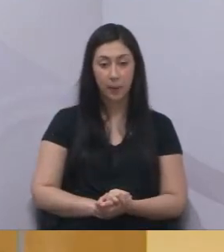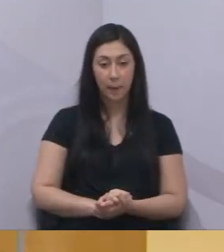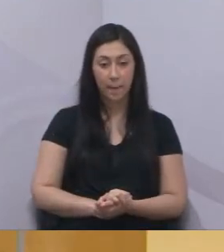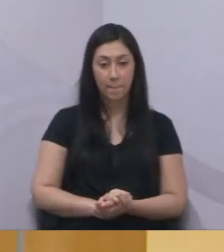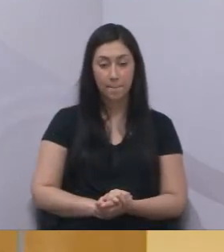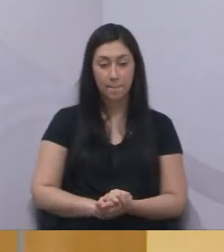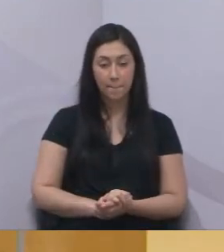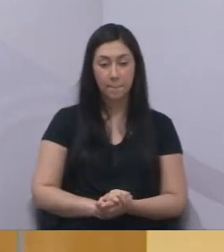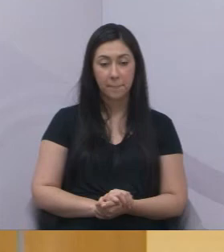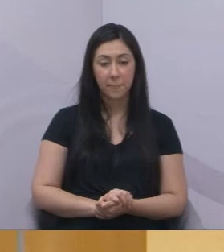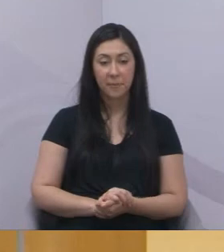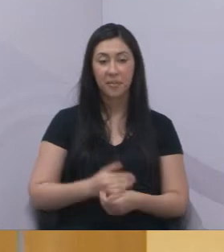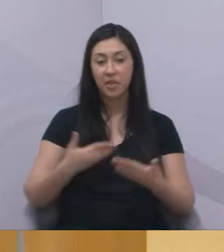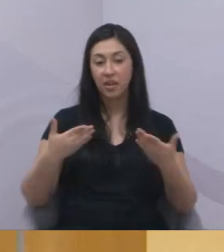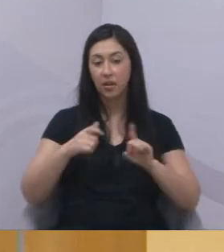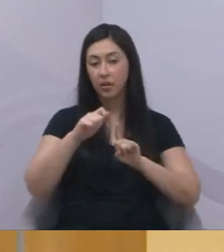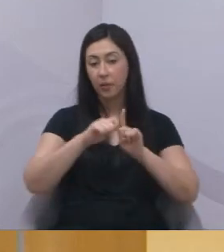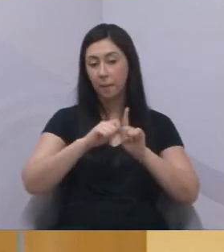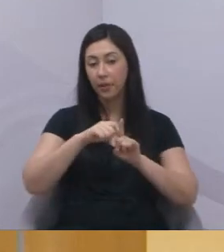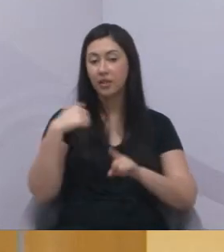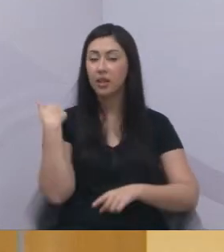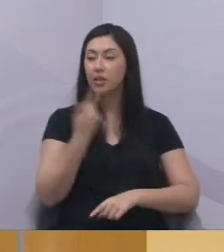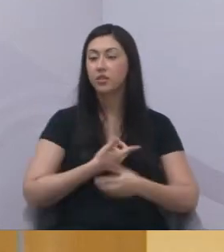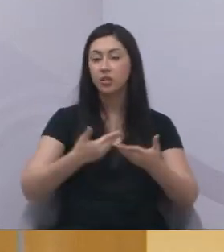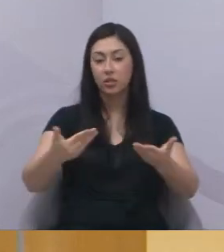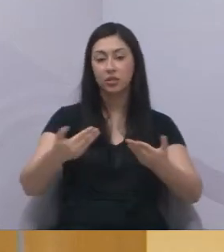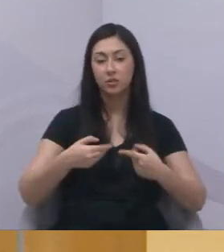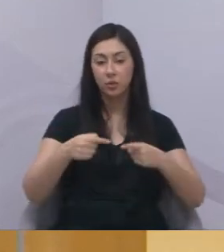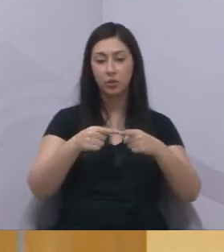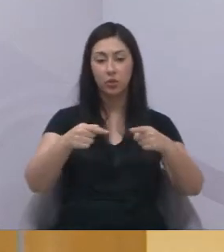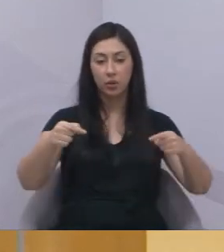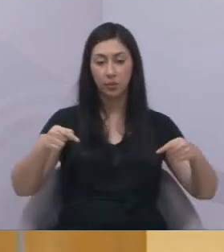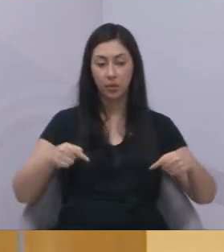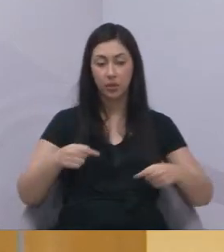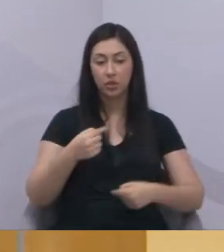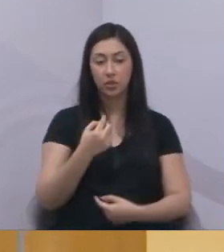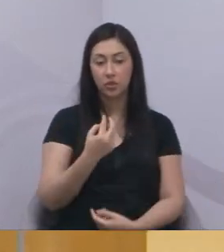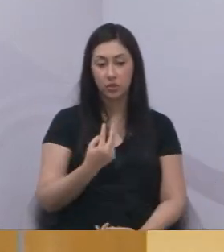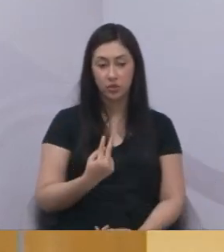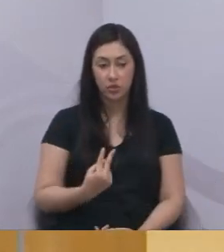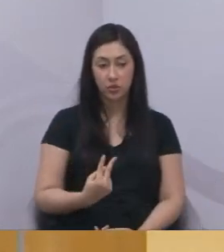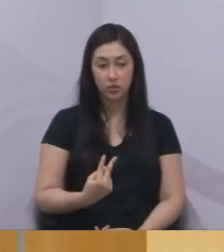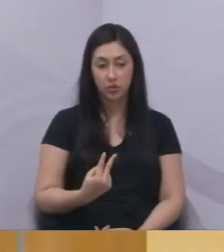que nesse mês nós atendimos no gabinete, com a minha assessoria,